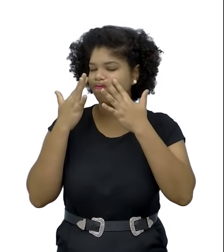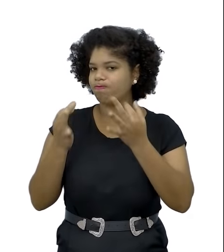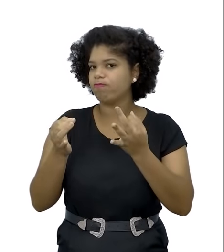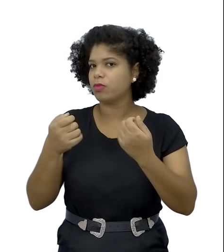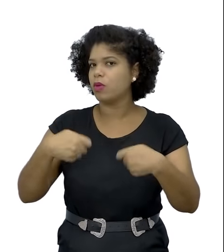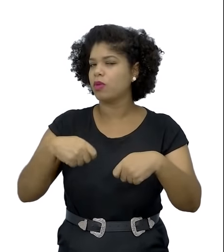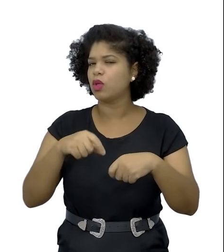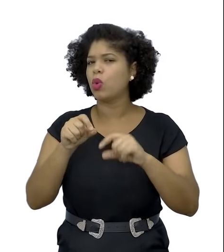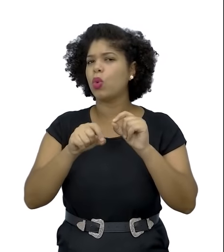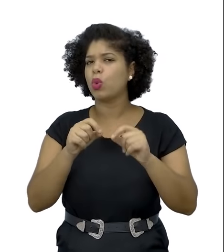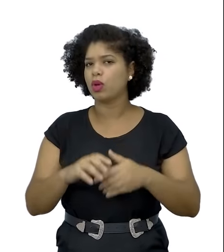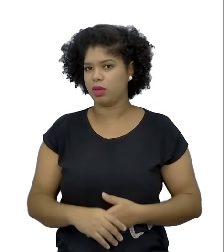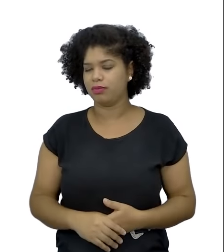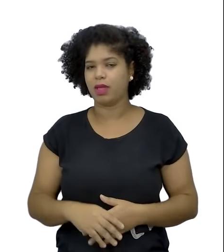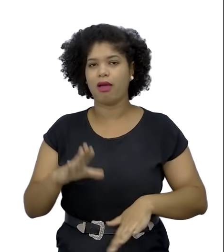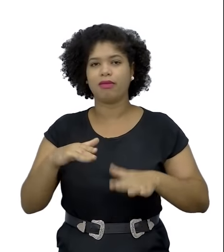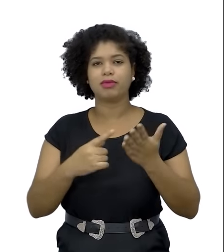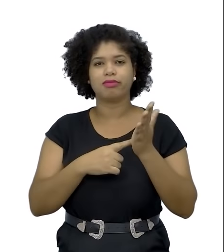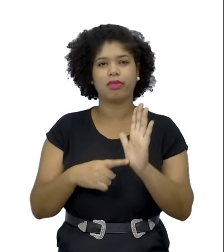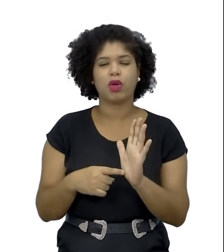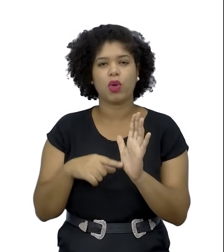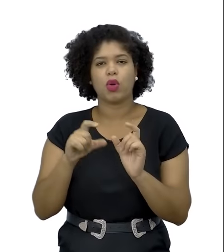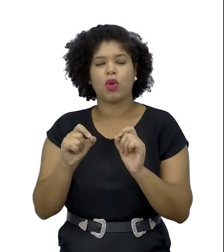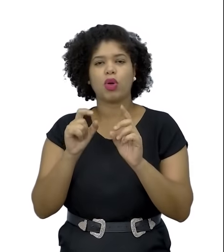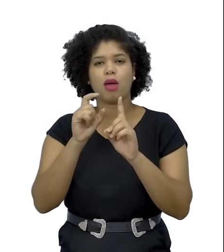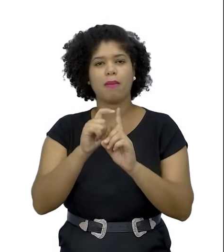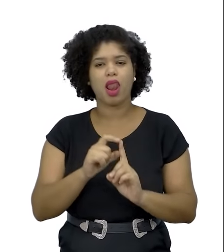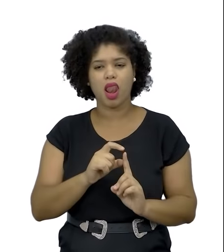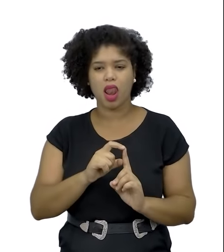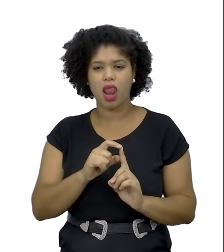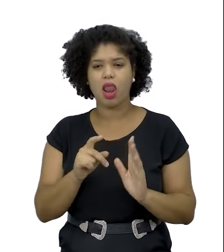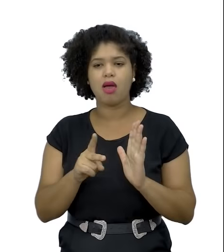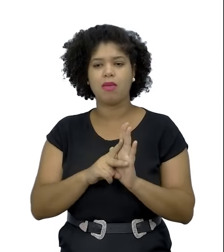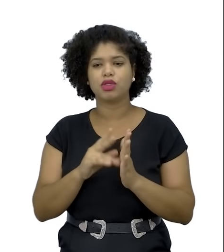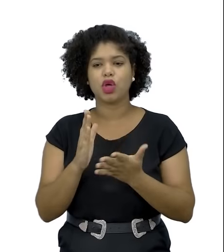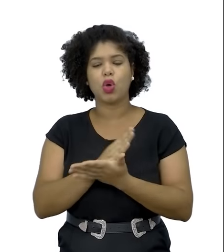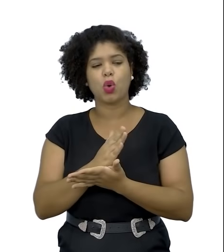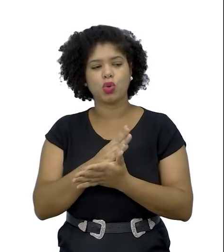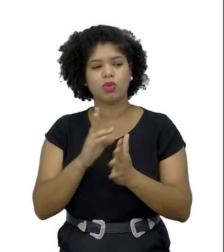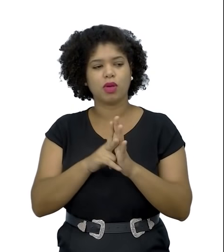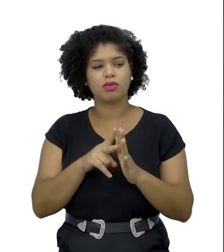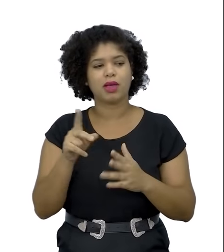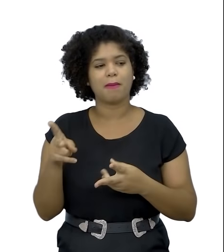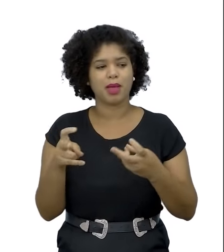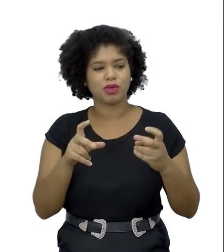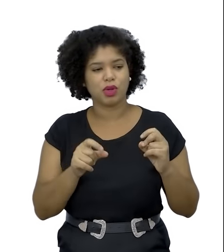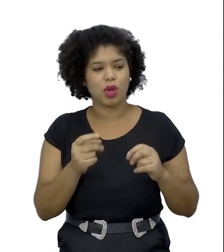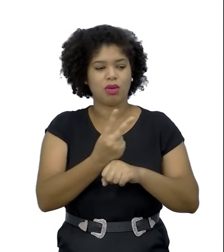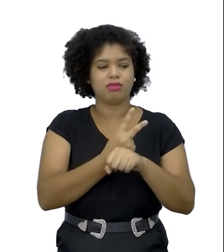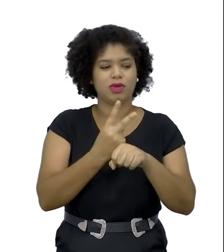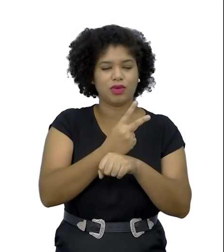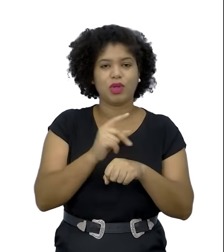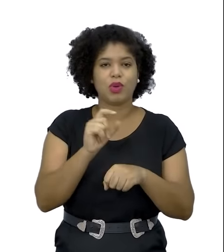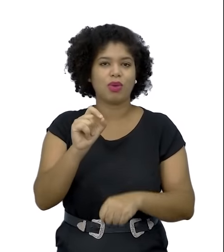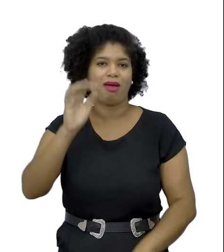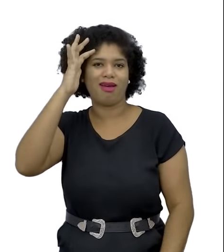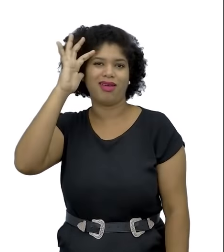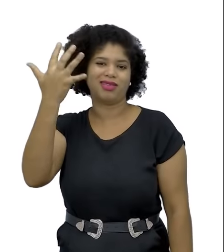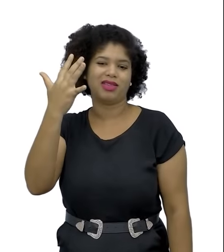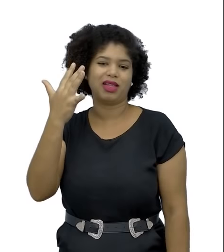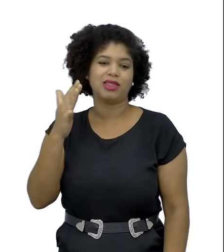é esse perigo? Destacar algum termo na situação problema para a busca do resultado,